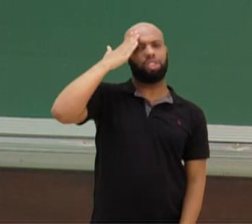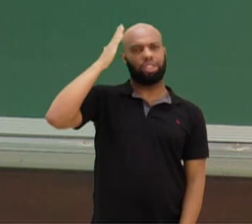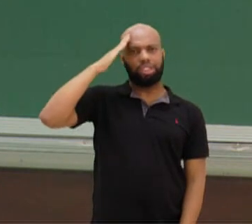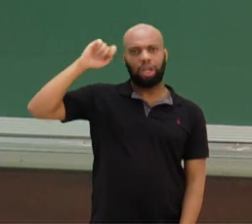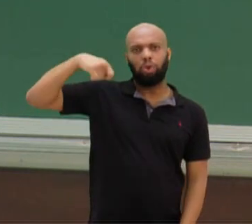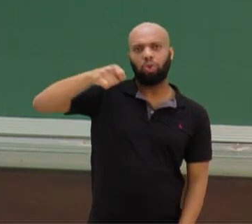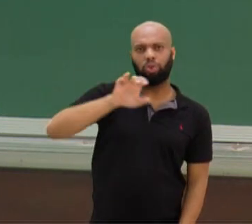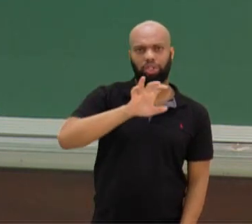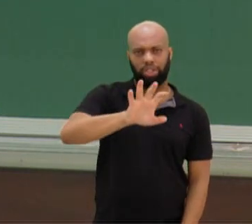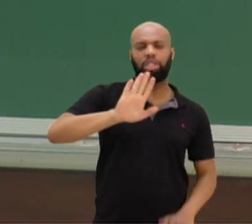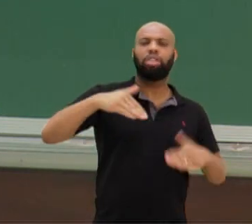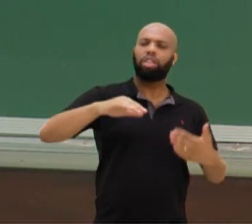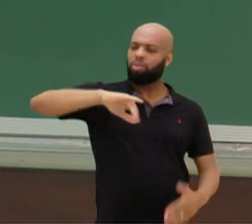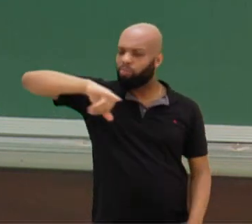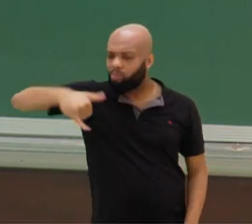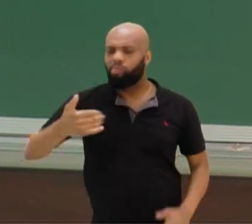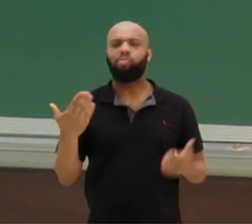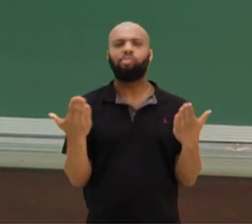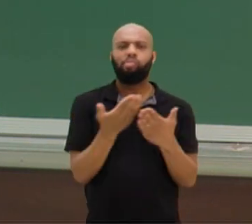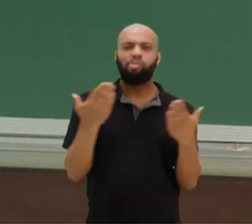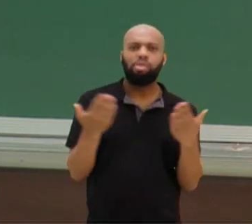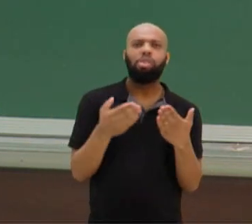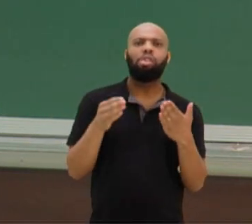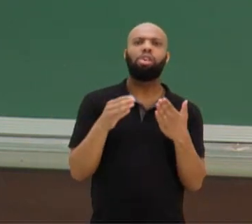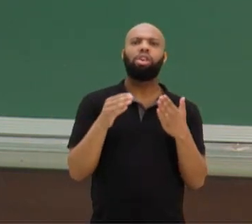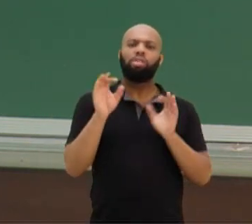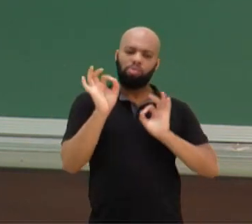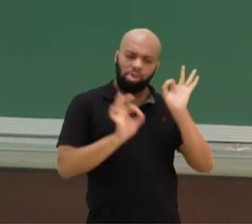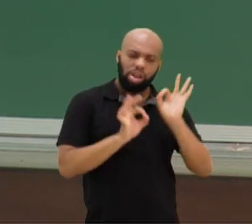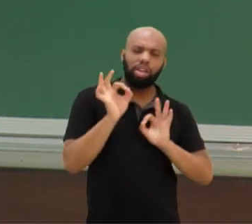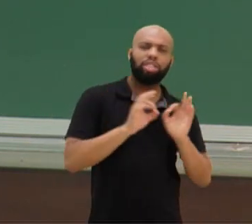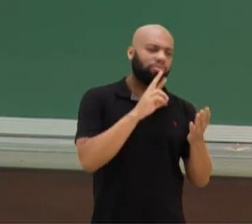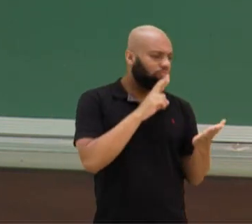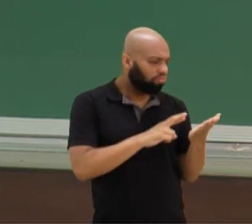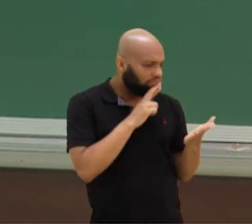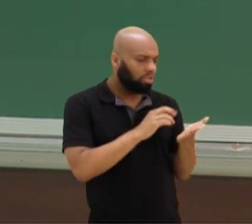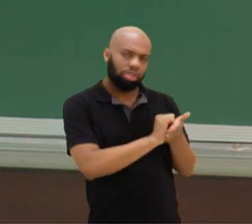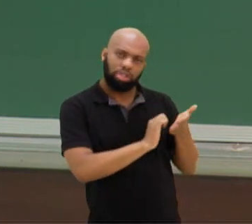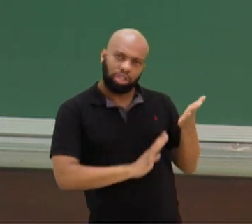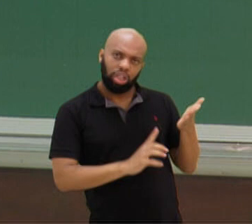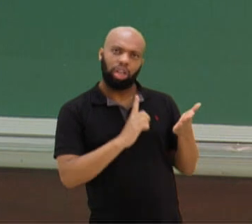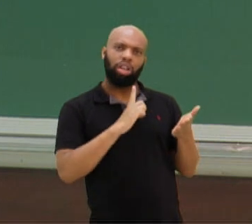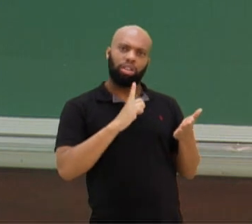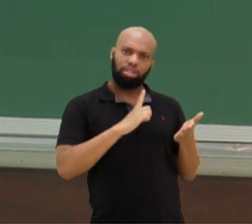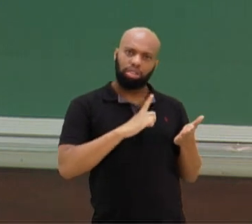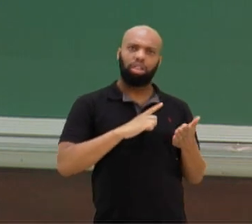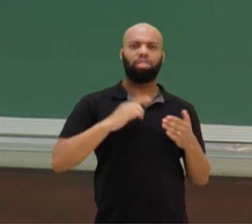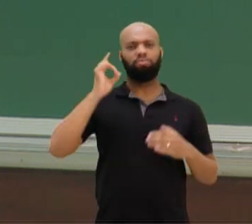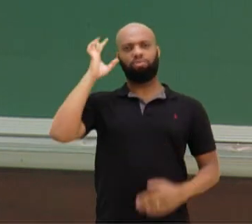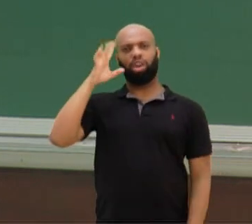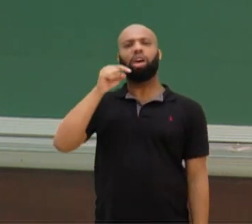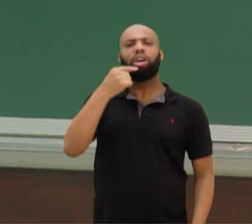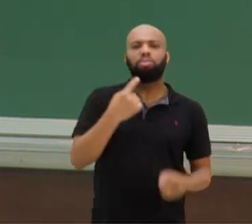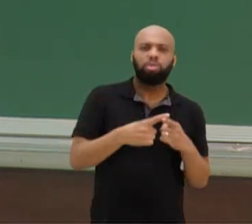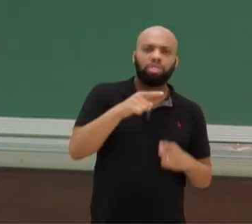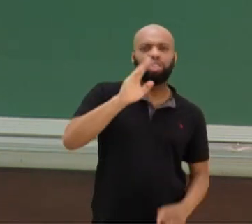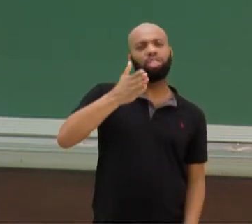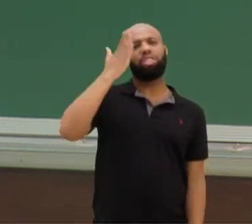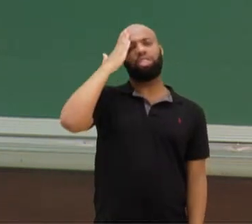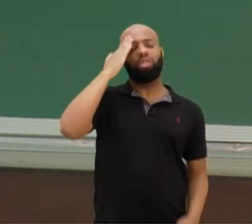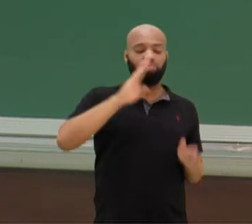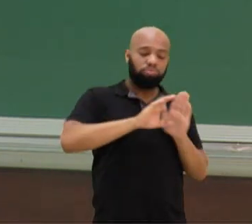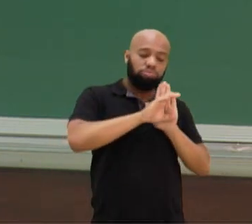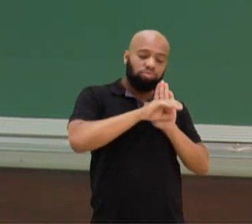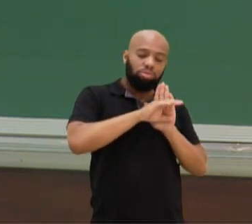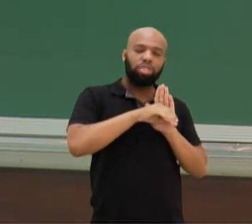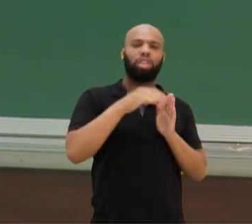aqui, né? Então, aproveitem para ir botando as coisas de vocês em dia, lá respondam as atividades que estão bem tranquilas, vocês já sabem, esse conteúdo vocês já